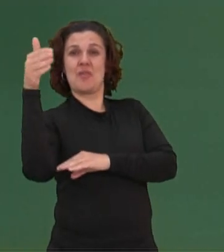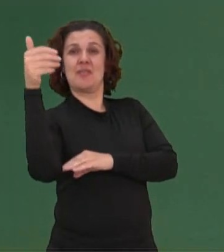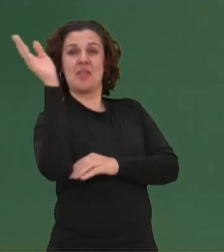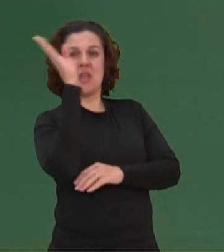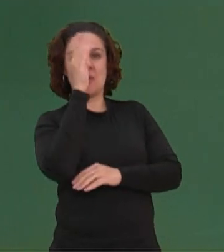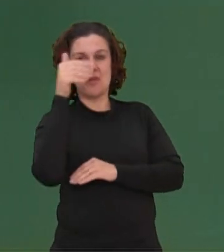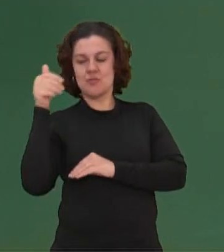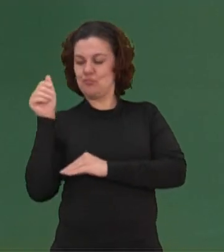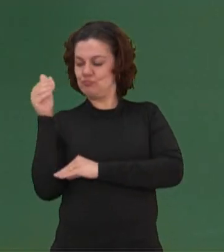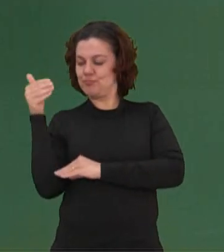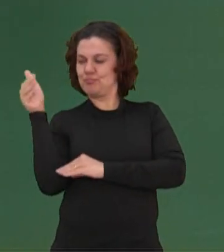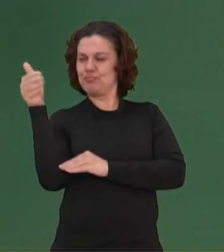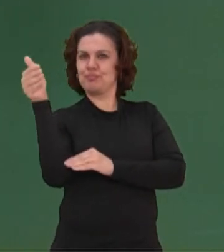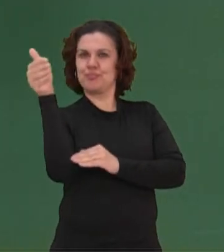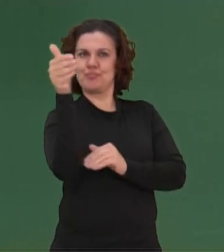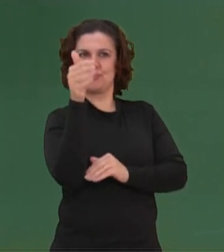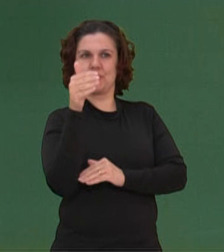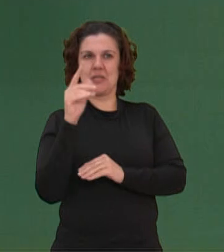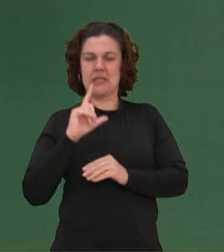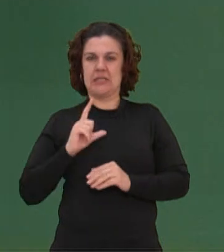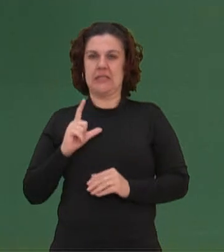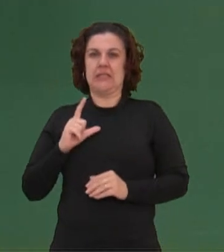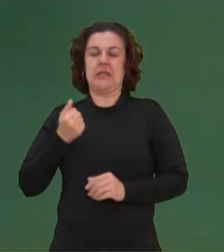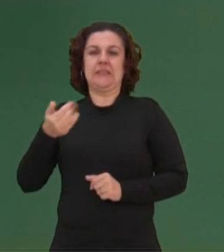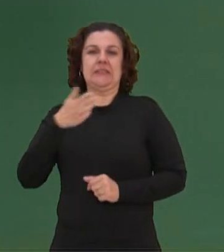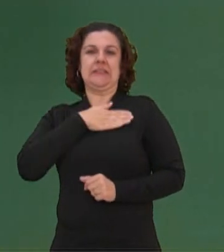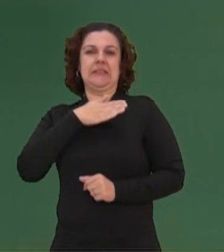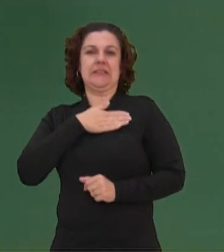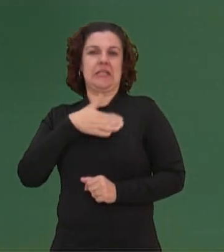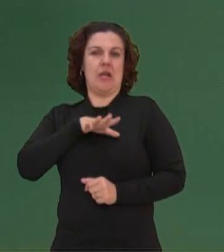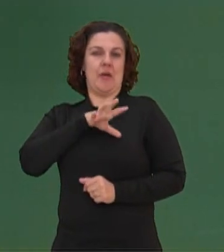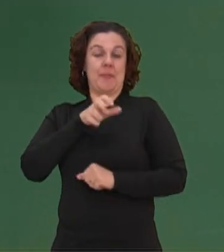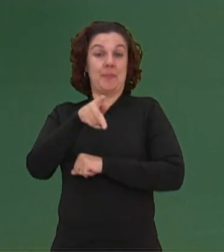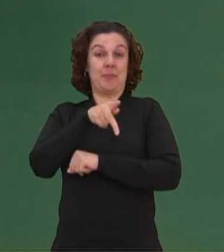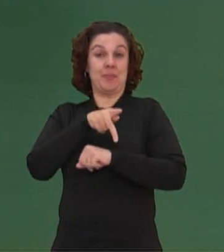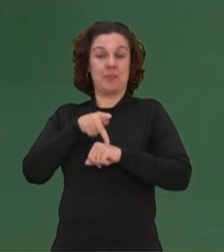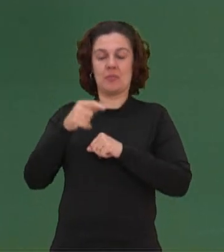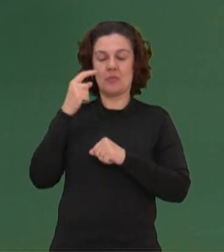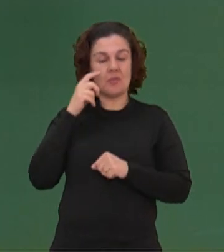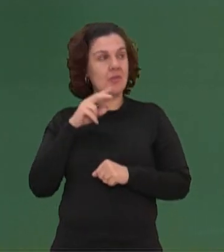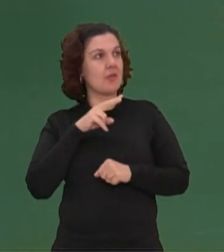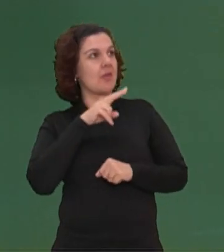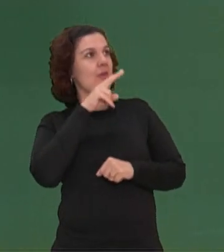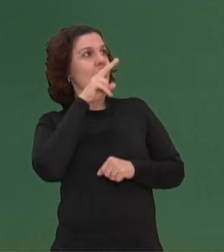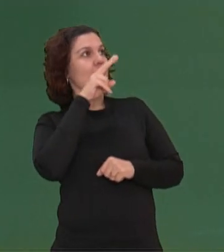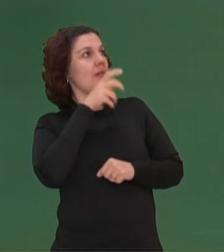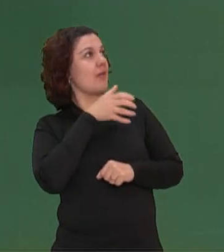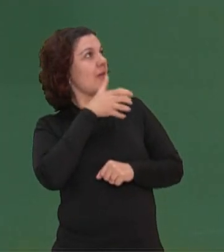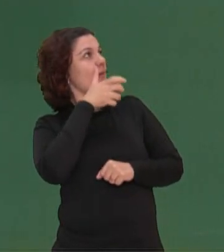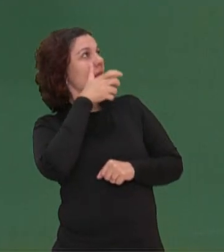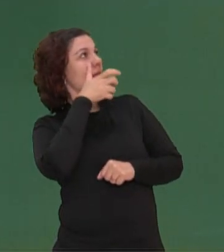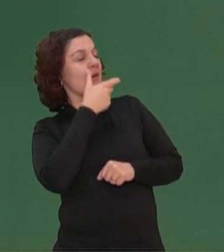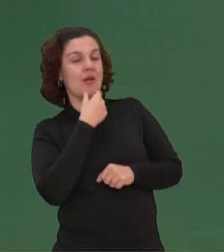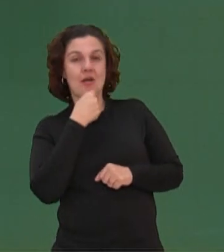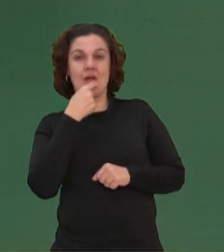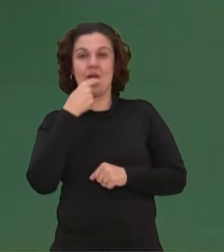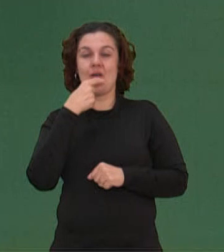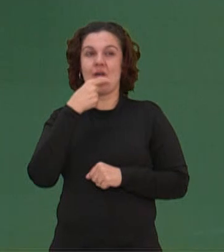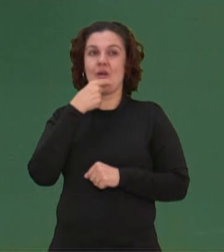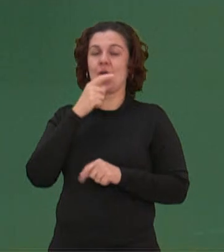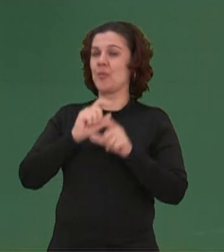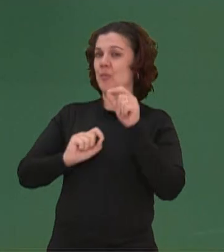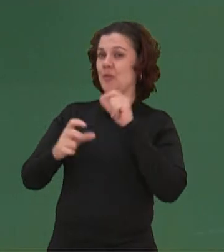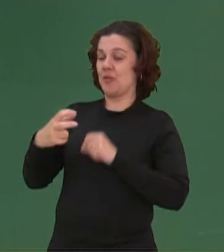fortemente presente aqui entre eles, então os símbolos nacionais, e todos então olhando com expectativa para o Getúlio